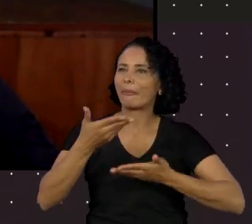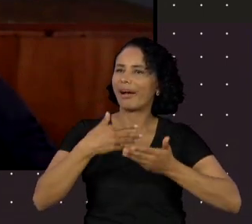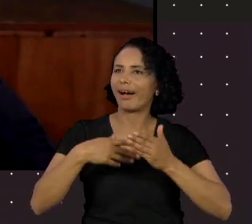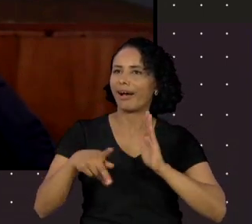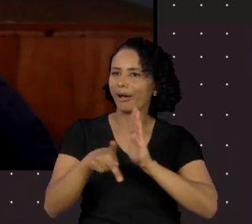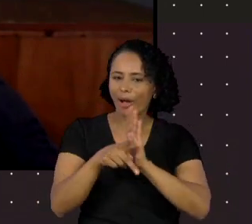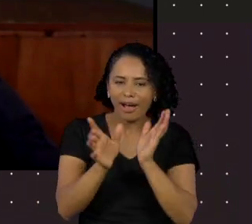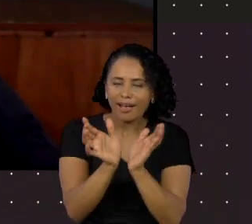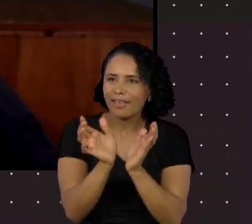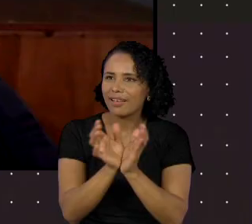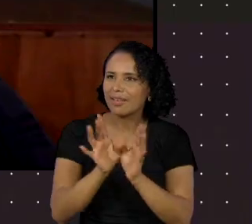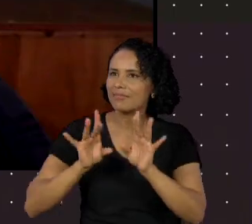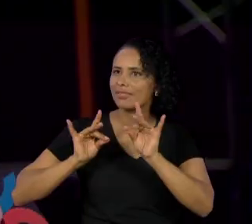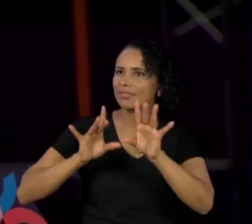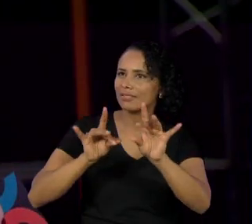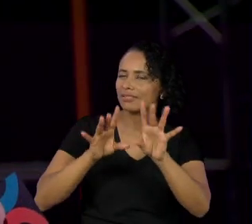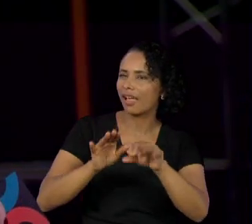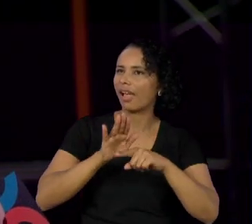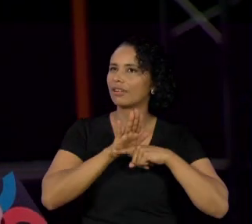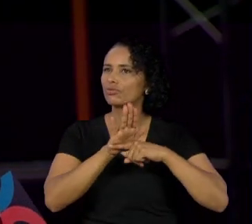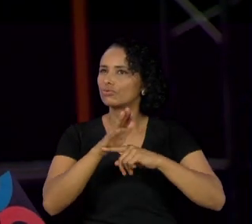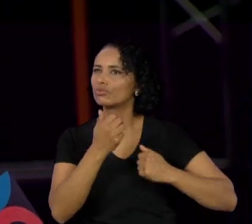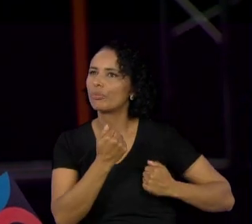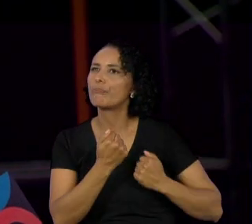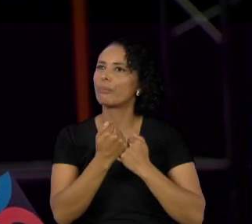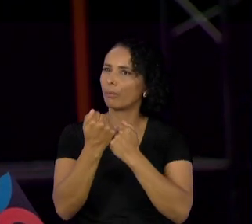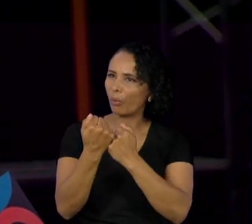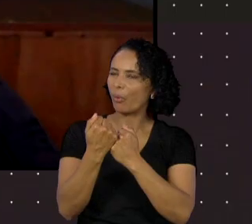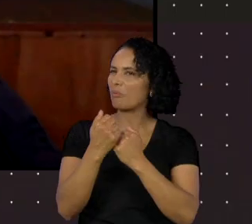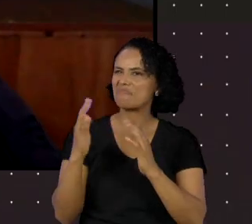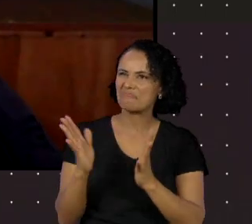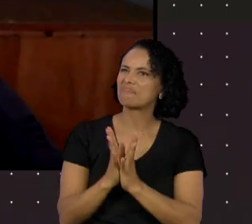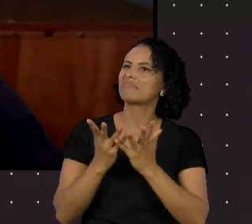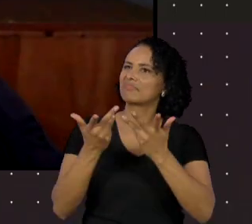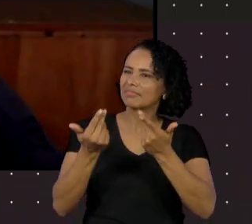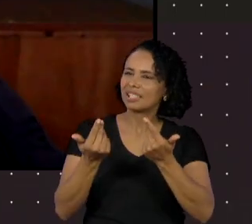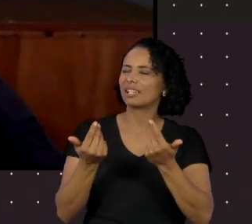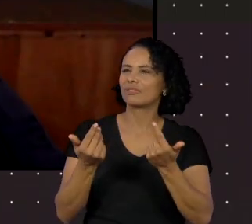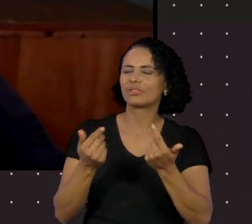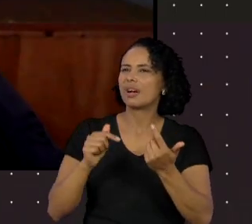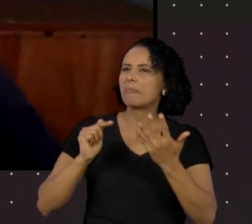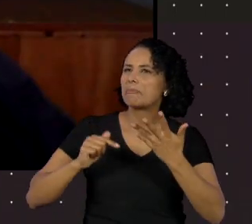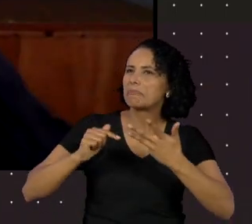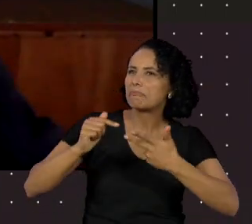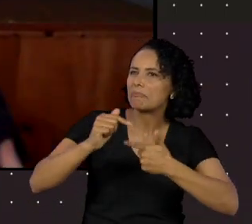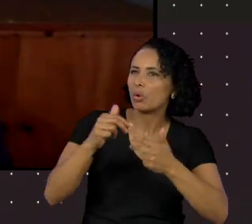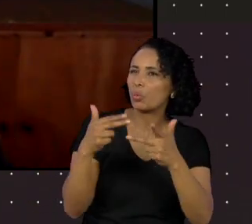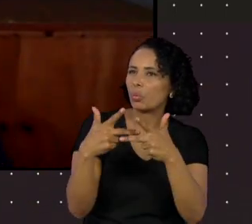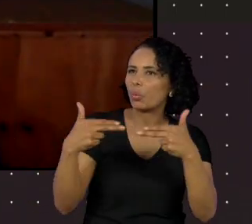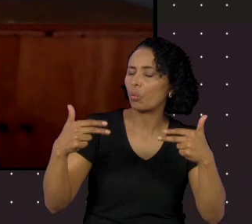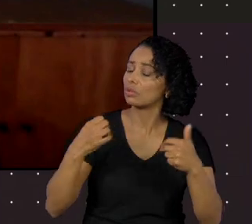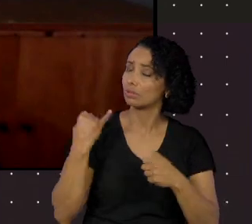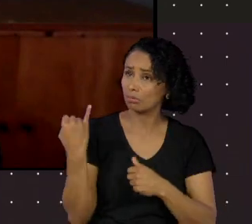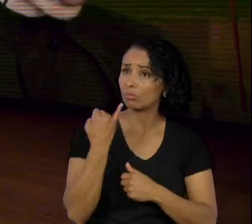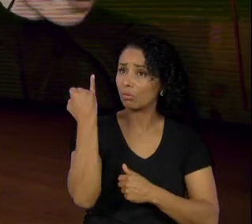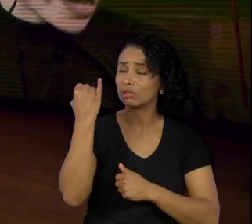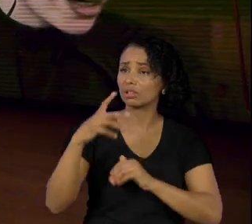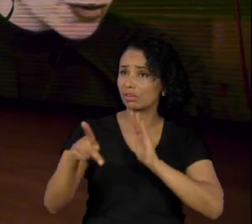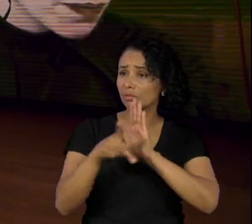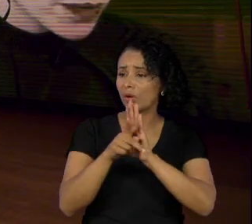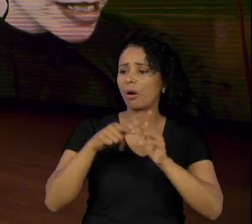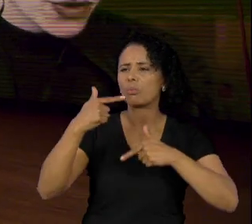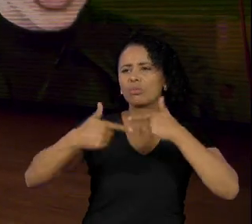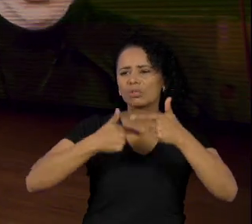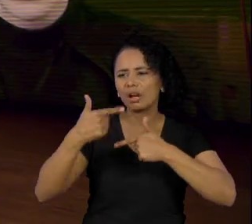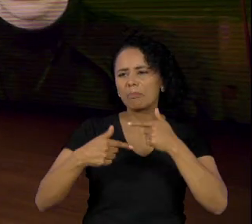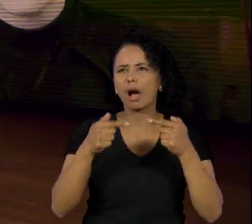equipe técnica em volta, que também era incrível, né? Todas essas outras coisas que são importantes para um